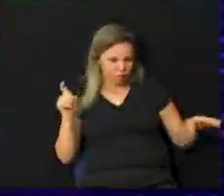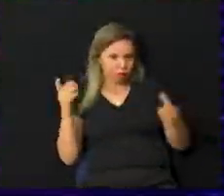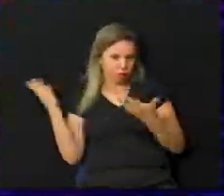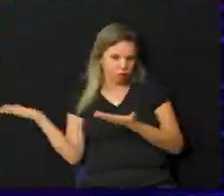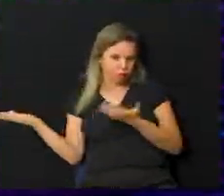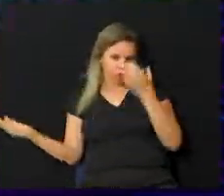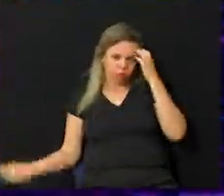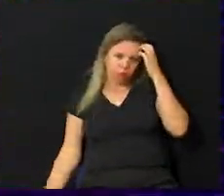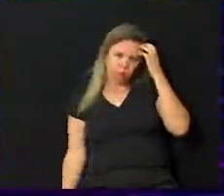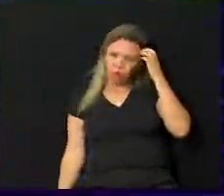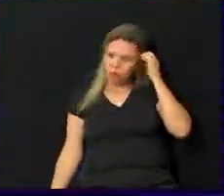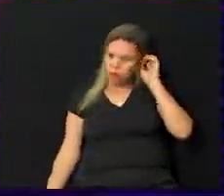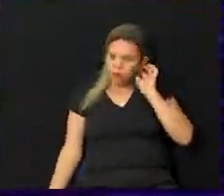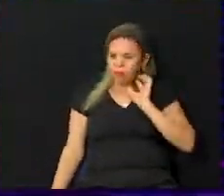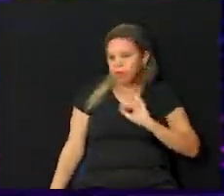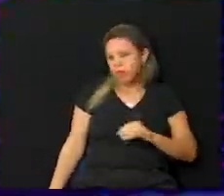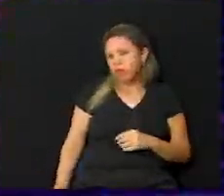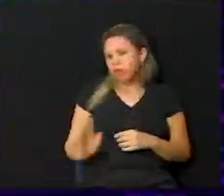a Flive.